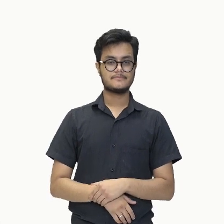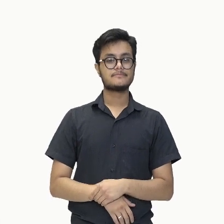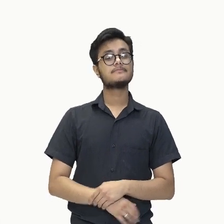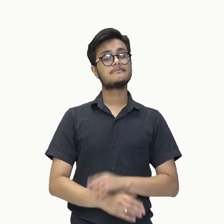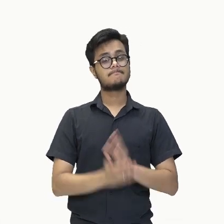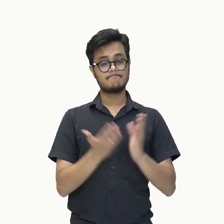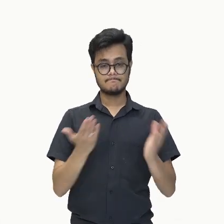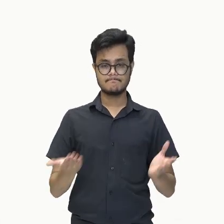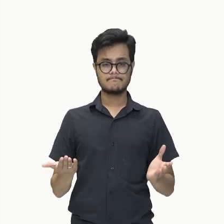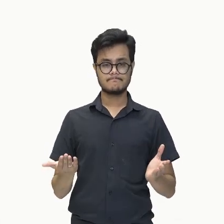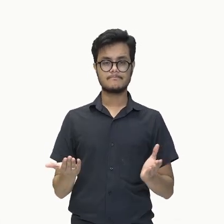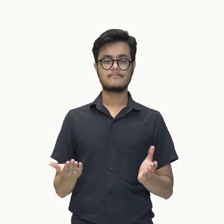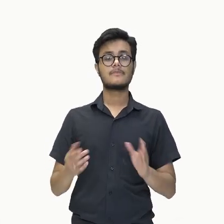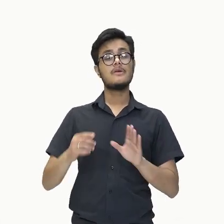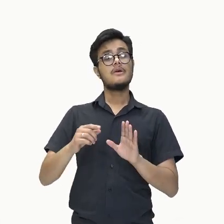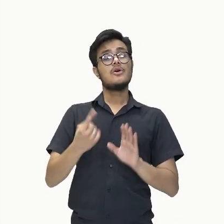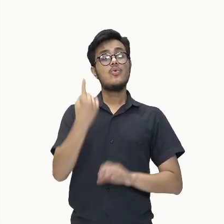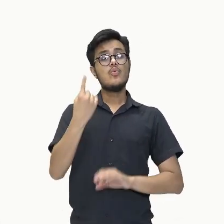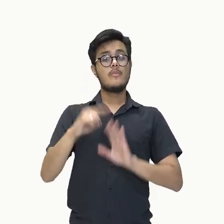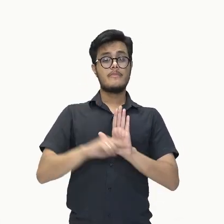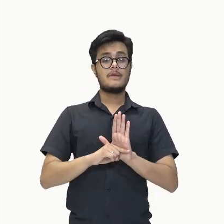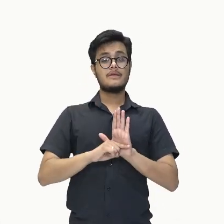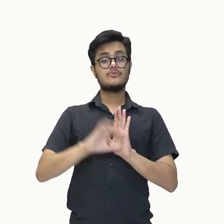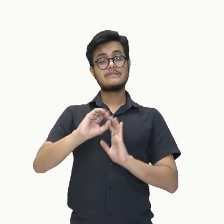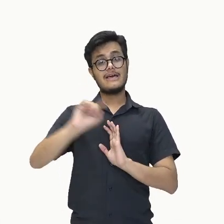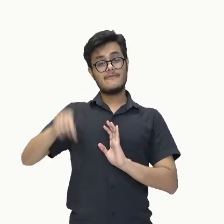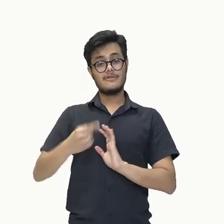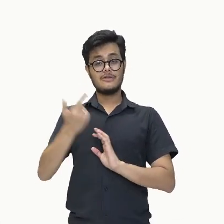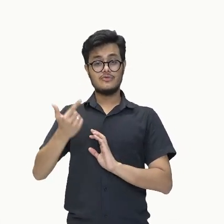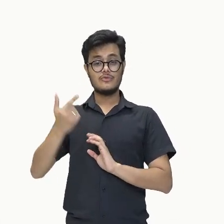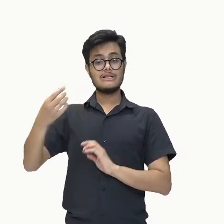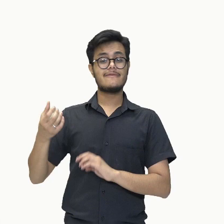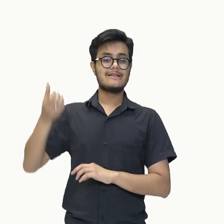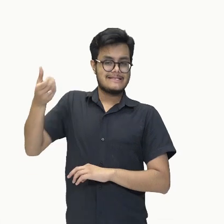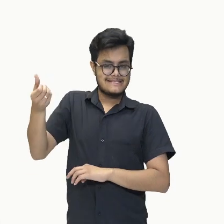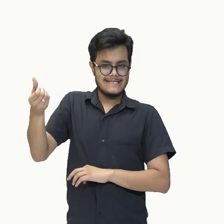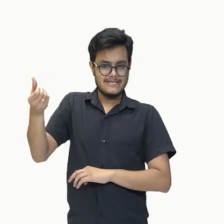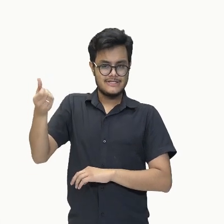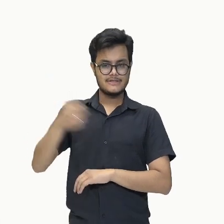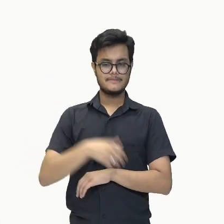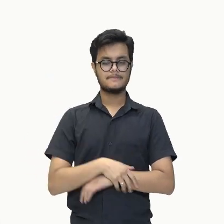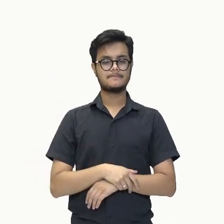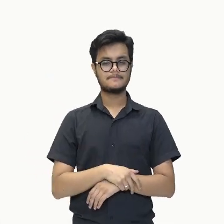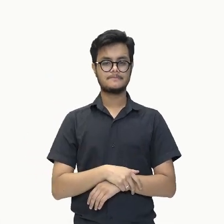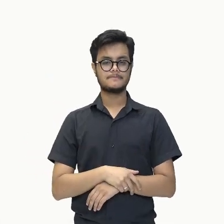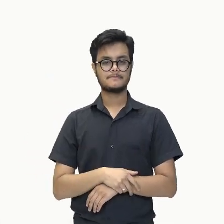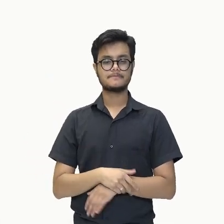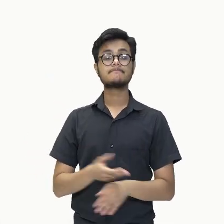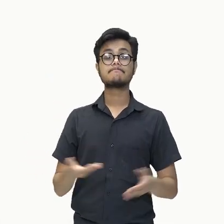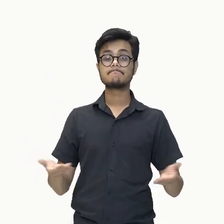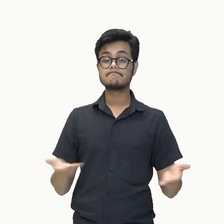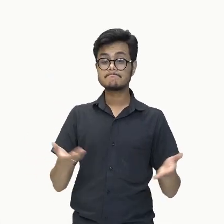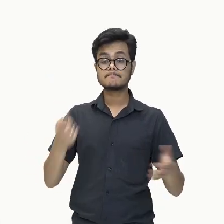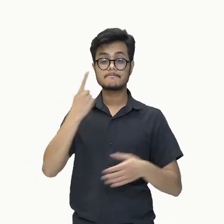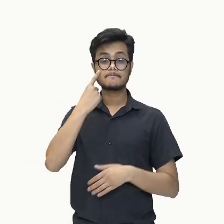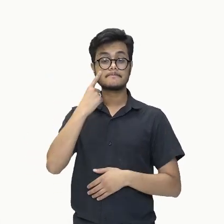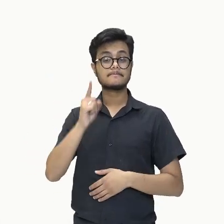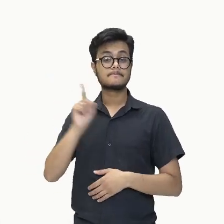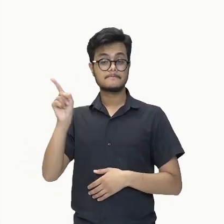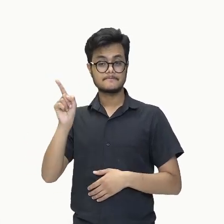quê? 1 menos 20 elevado a 6. Certo? Aqui é o